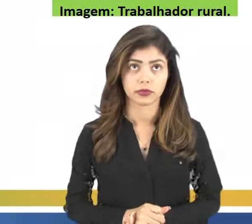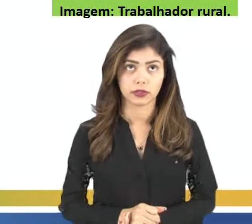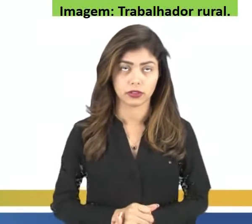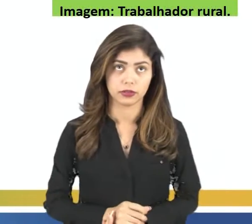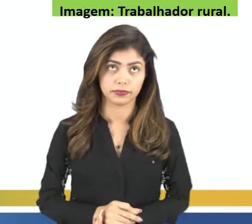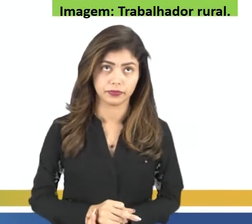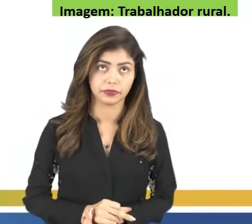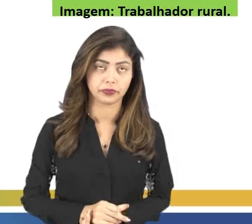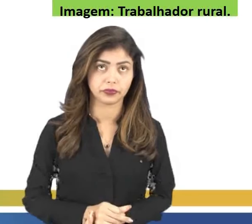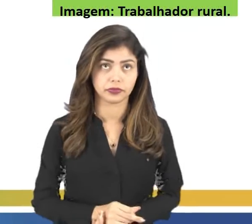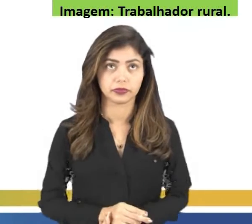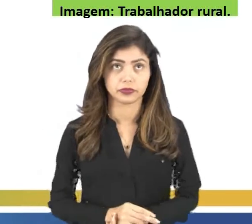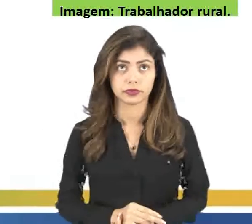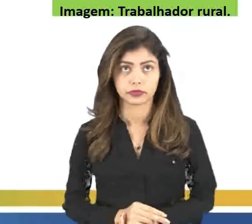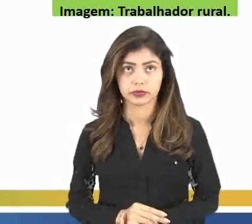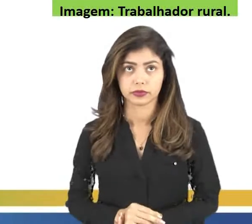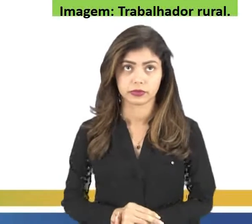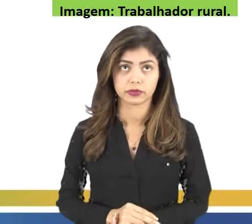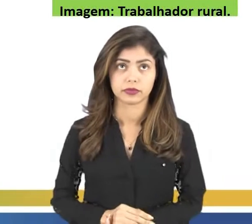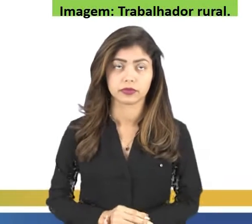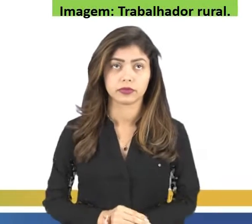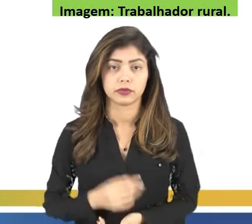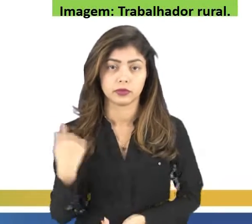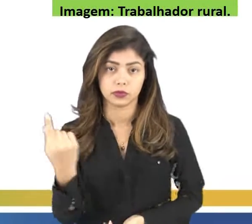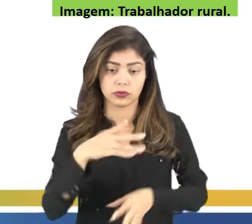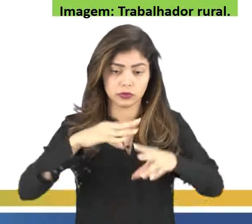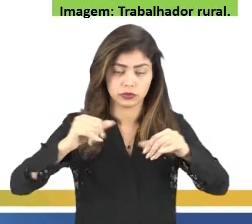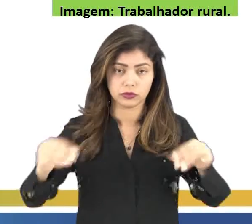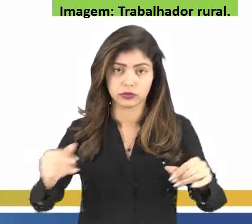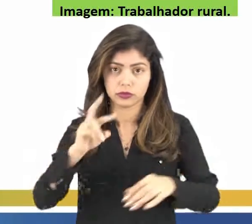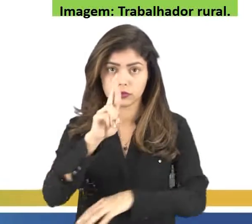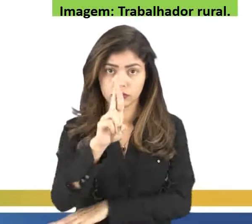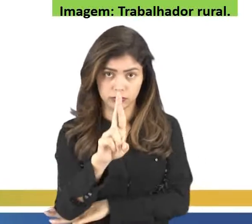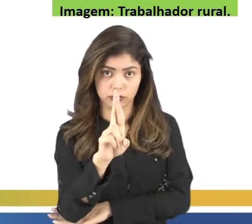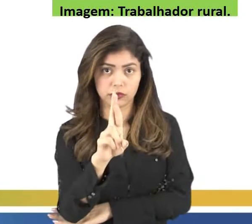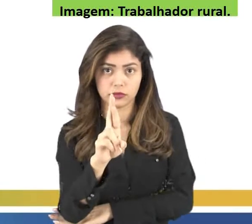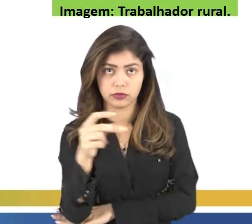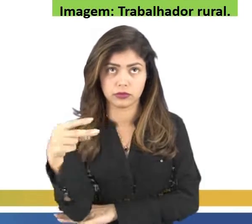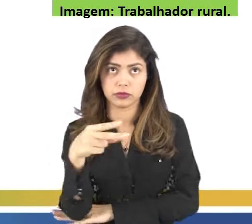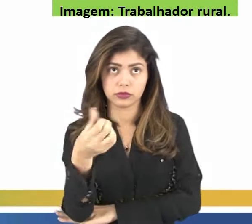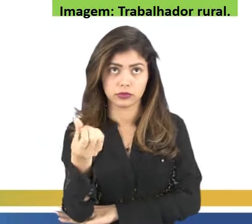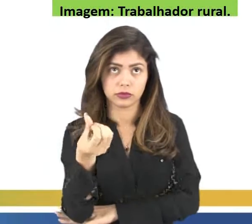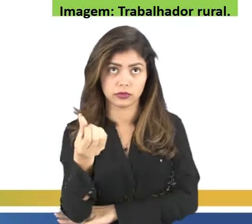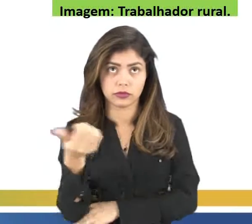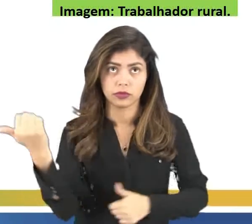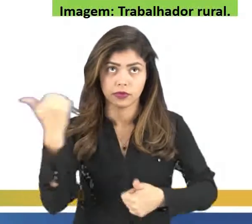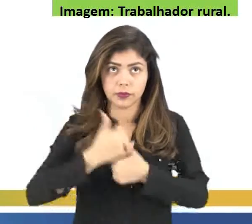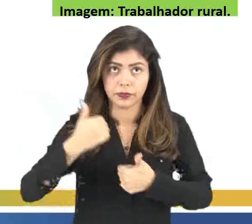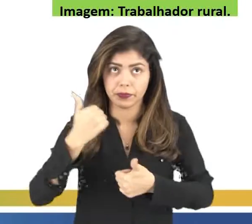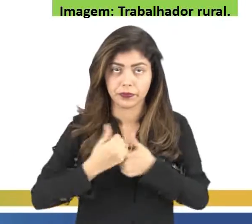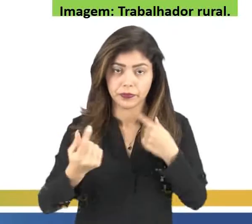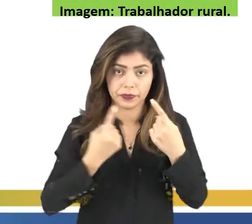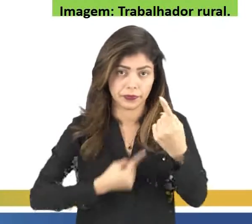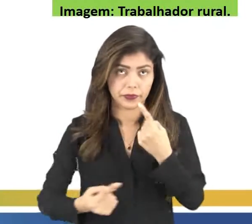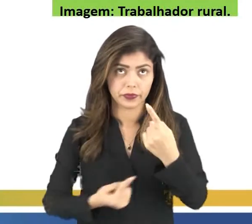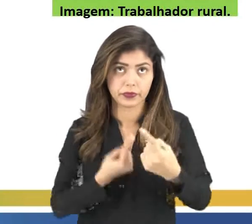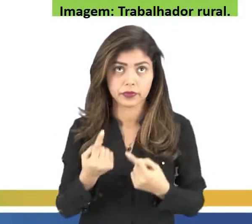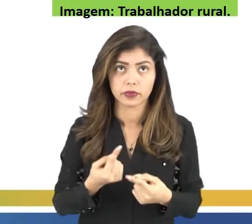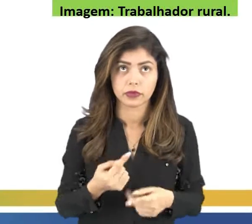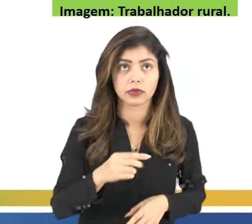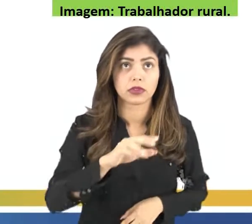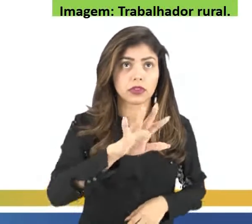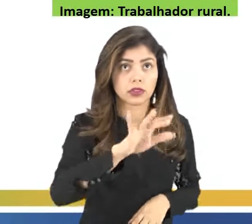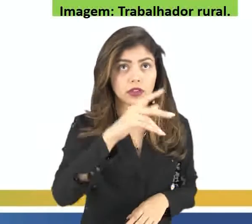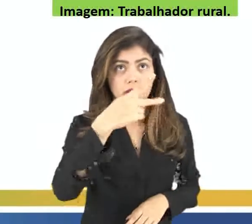se o nosso terreno possui um raio de 6 metros, substituindo na relação, teremos